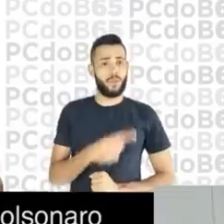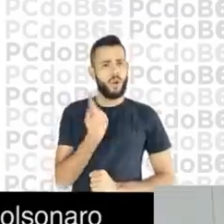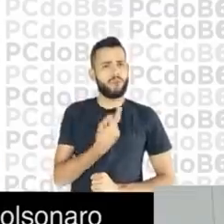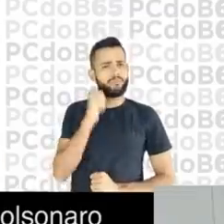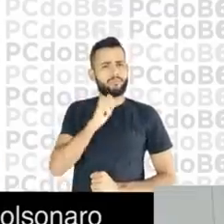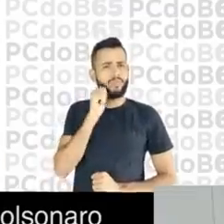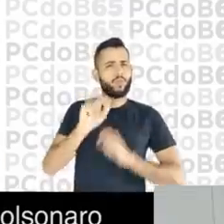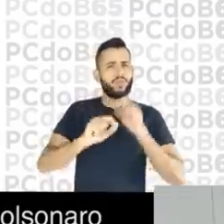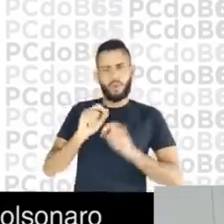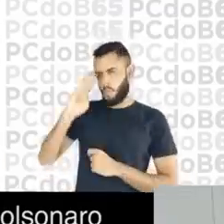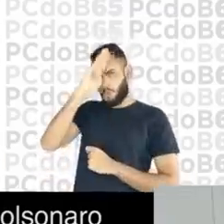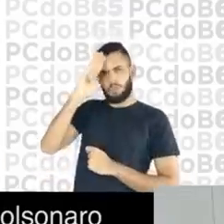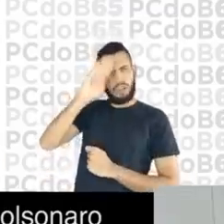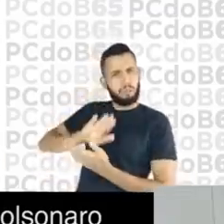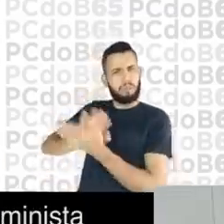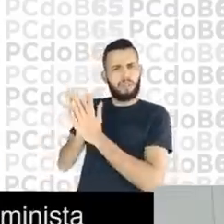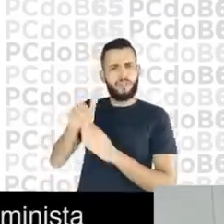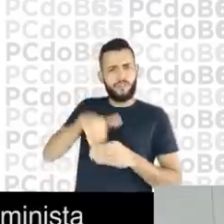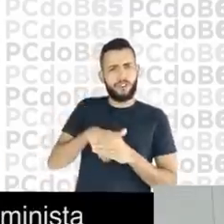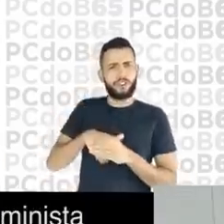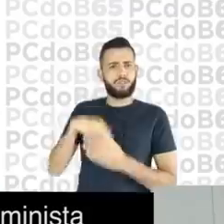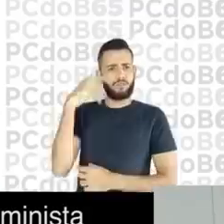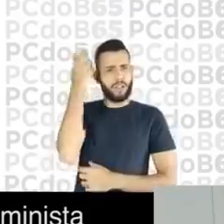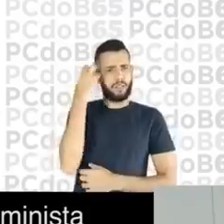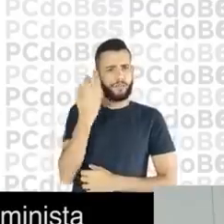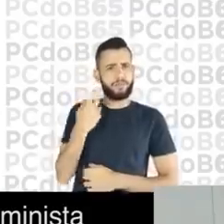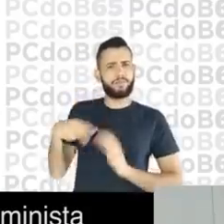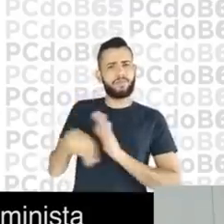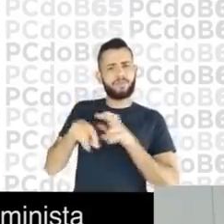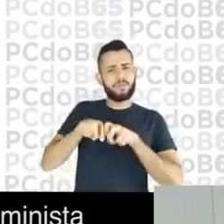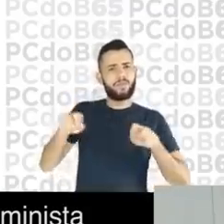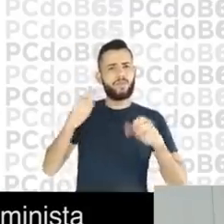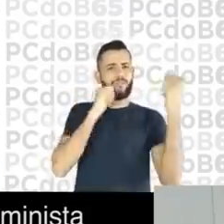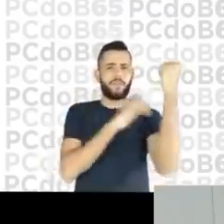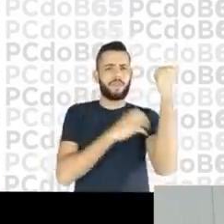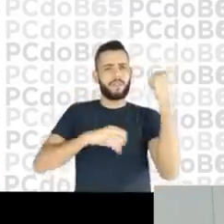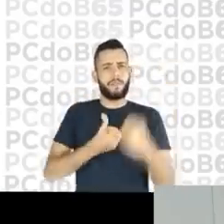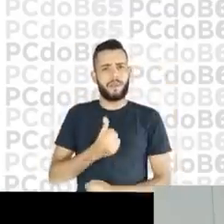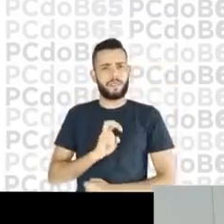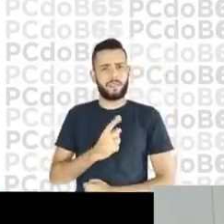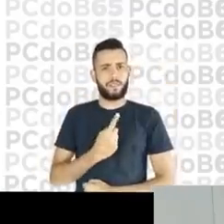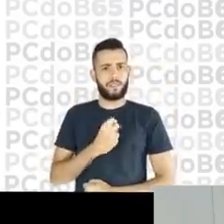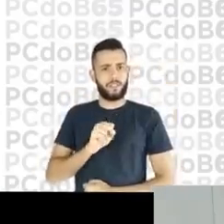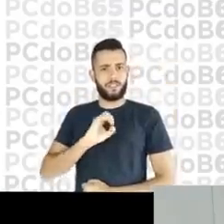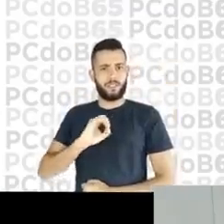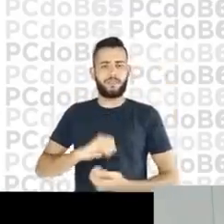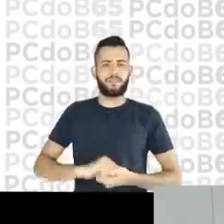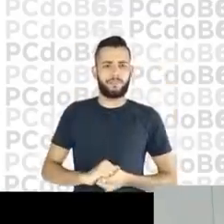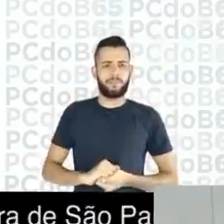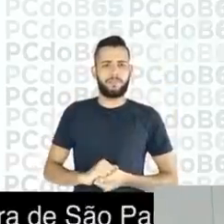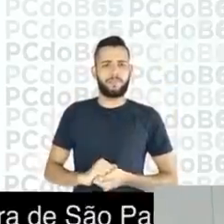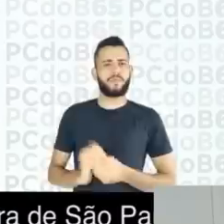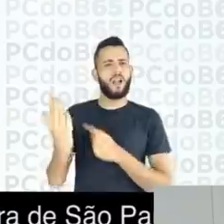Gostei. Nós mulheres vamos derrotar Bolsonaro. Olha só! Vote Karina Vitral da bancada feminista,